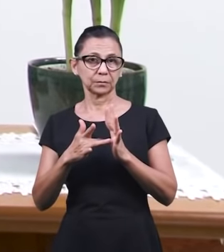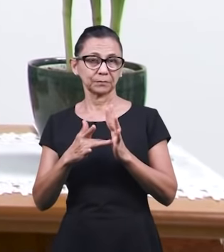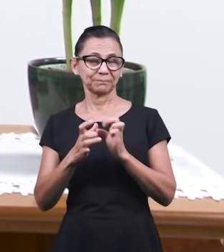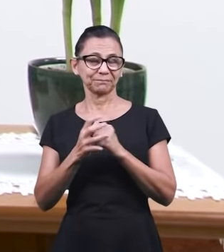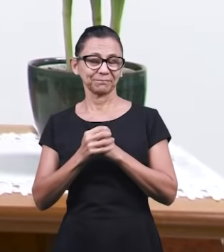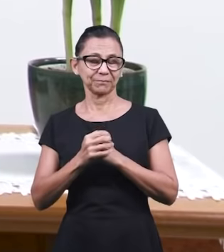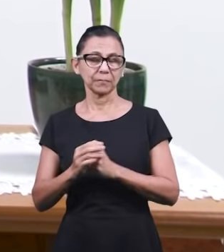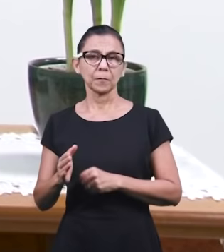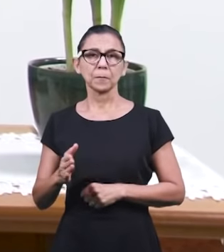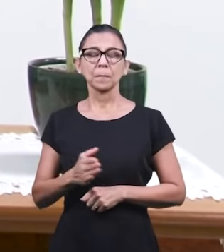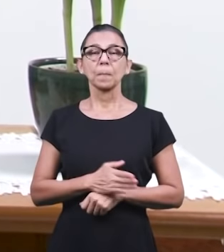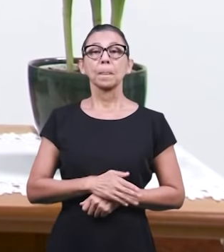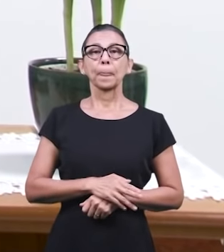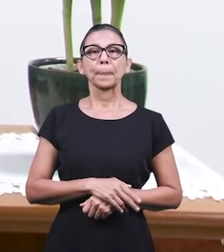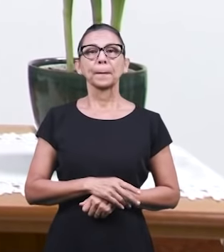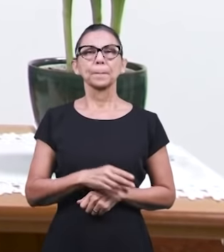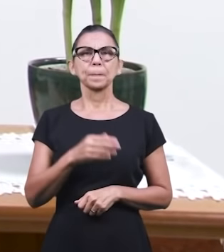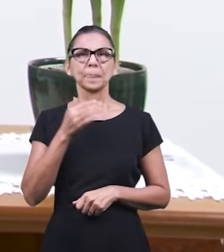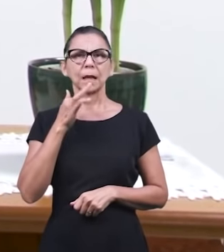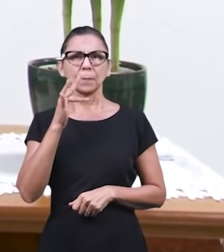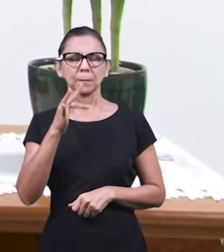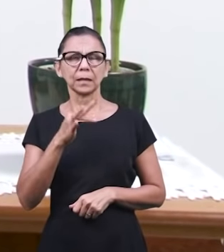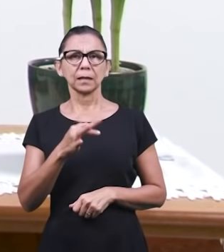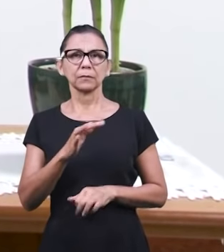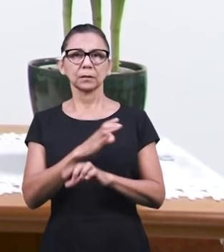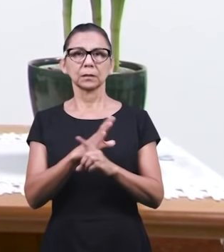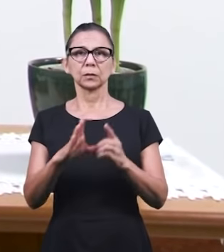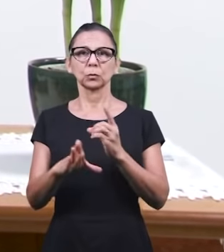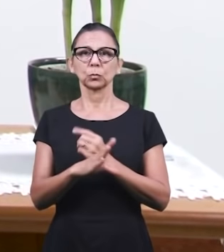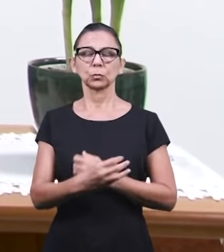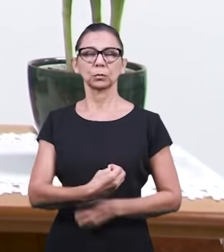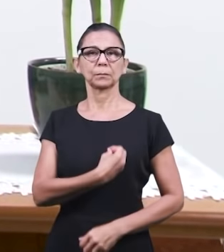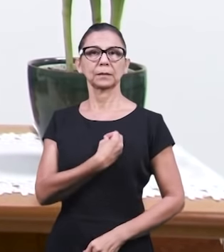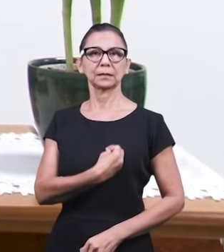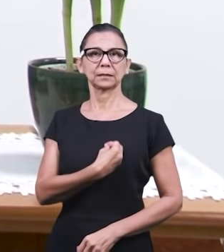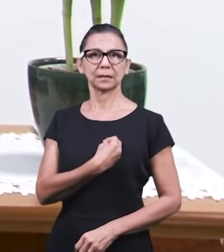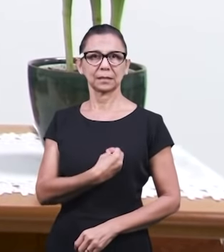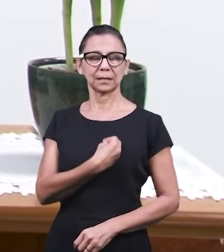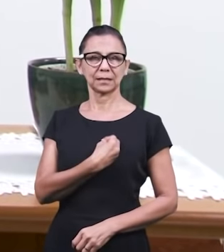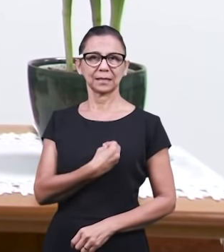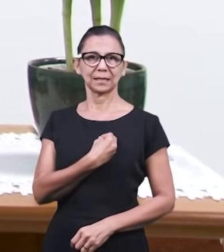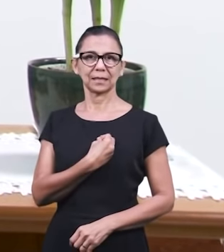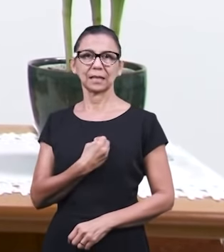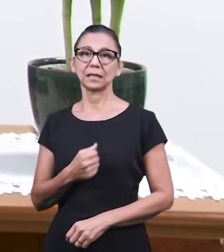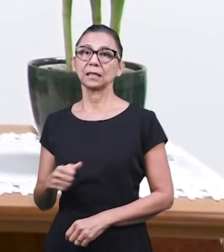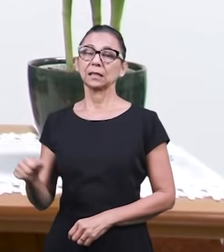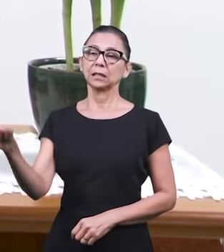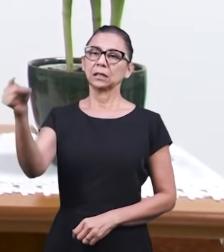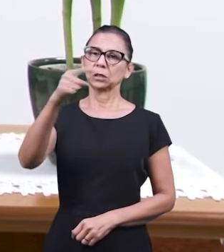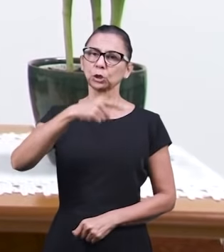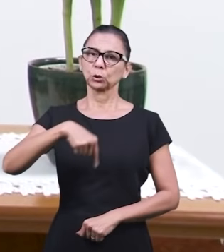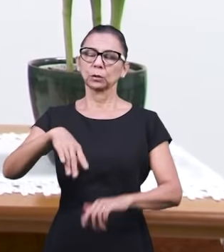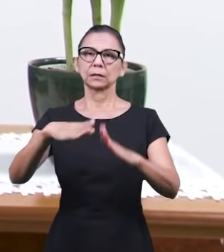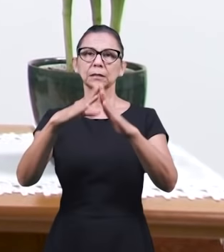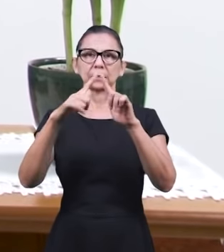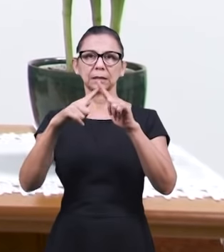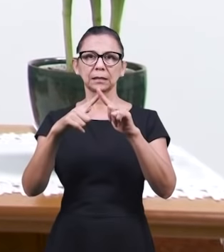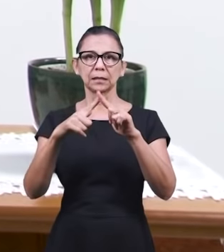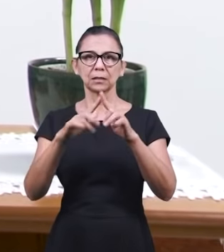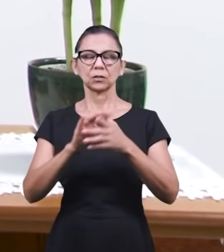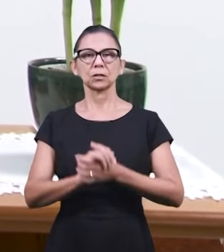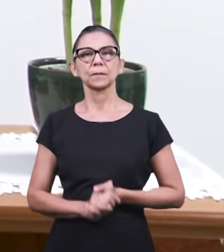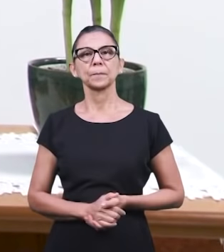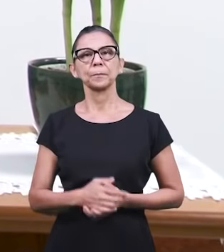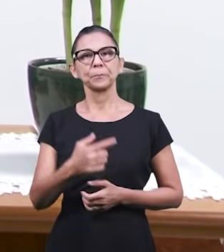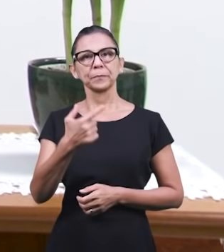Jesus. Meus queridos, daqui a pouco temos o nosso culto presencial, na grande maioria, se não em todas as nossas igrejas, às